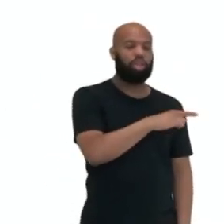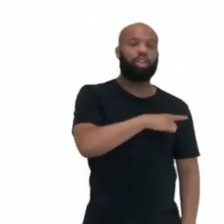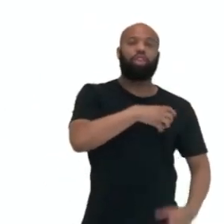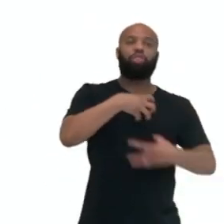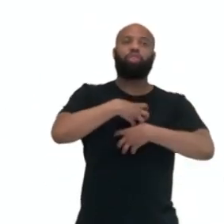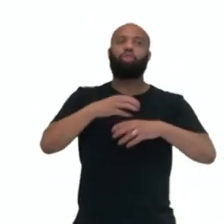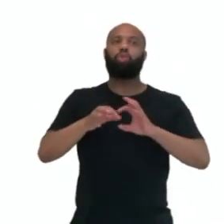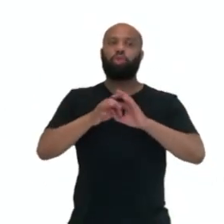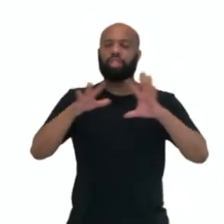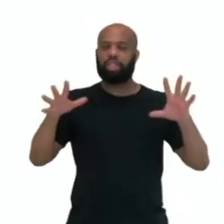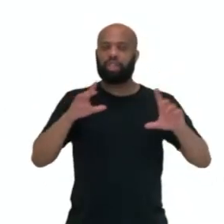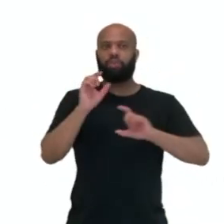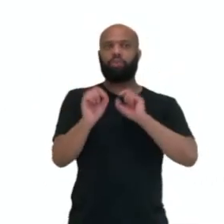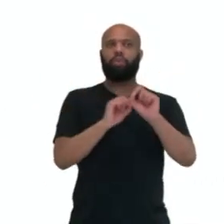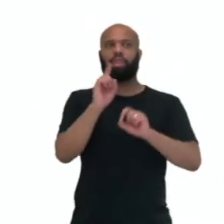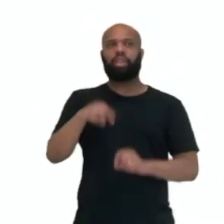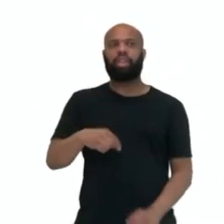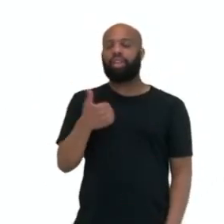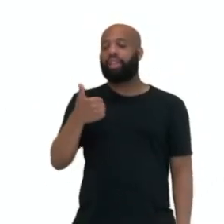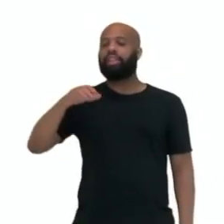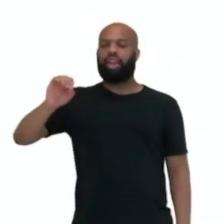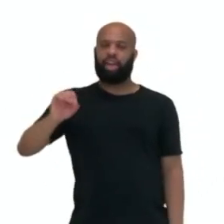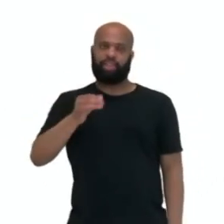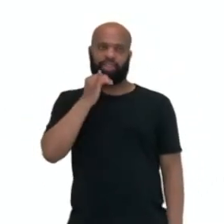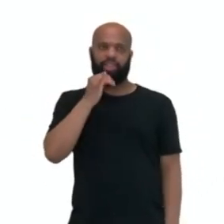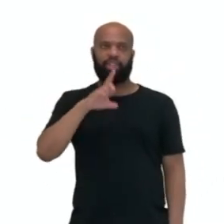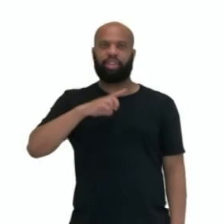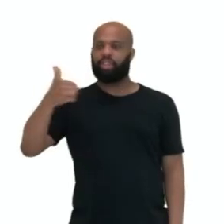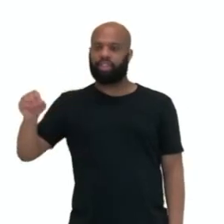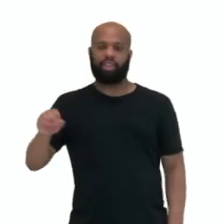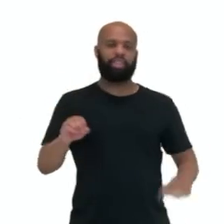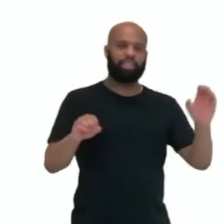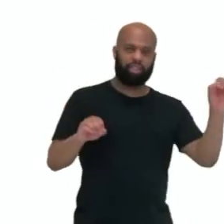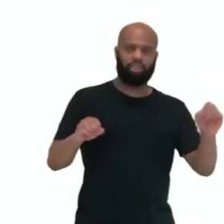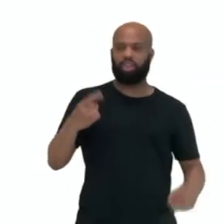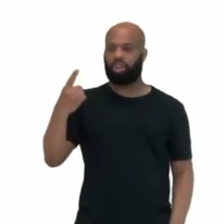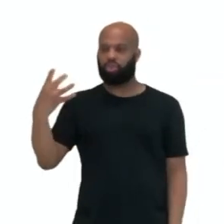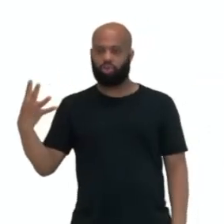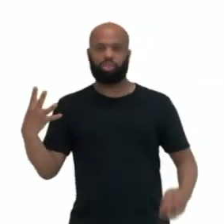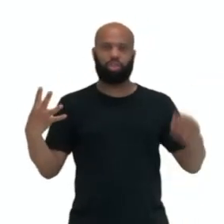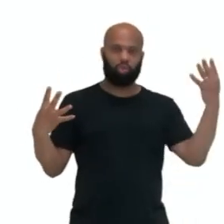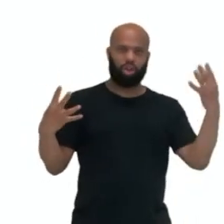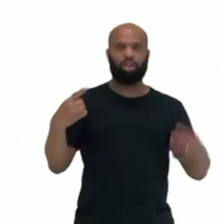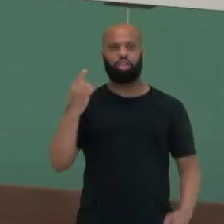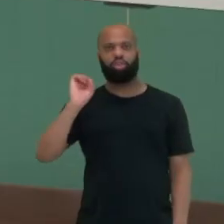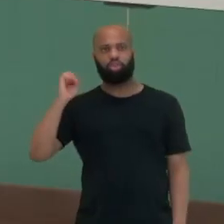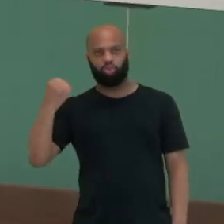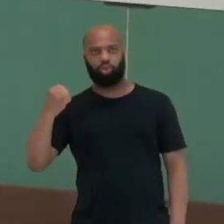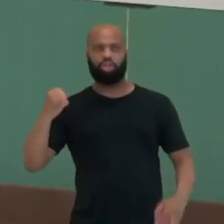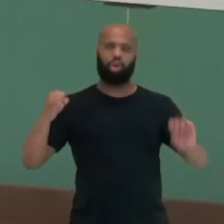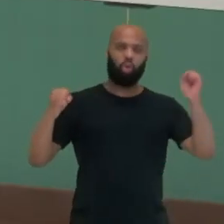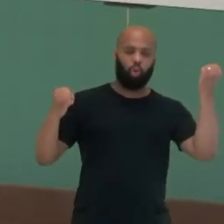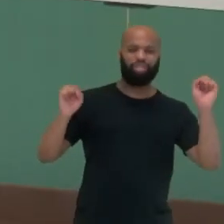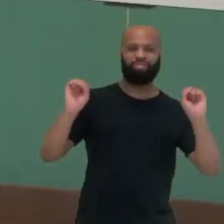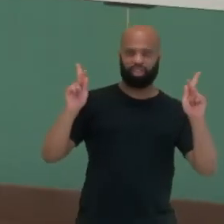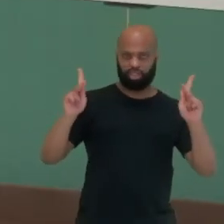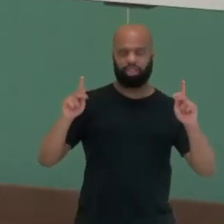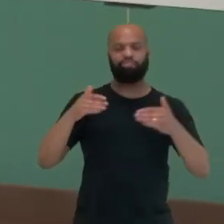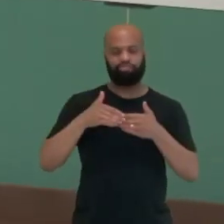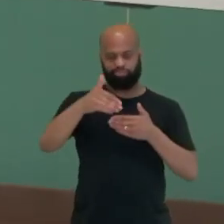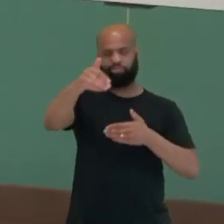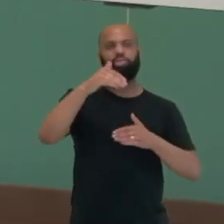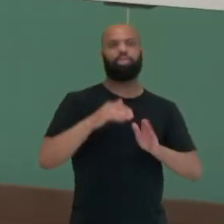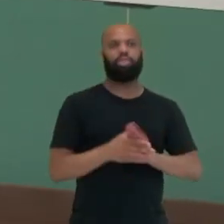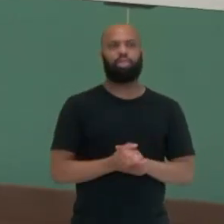livre, no New Western feminino, são 10 pontos. Então, tem que ser 10-0, 14-4, 18-4, e a 8, perdão. E assim por